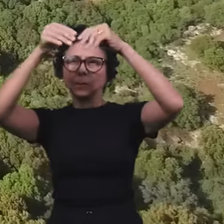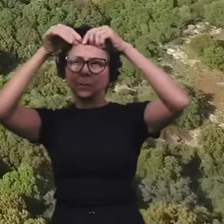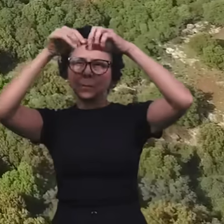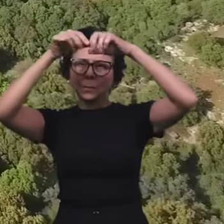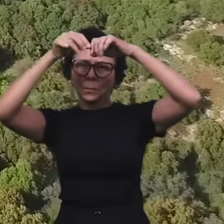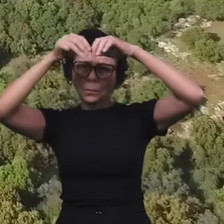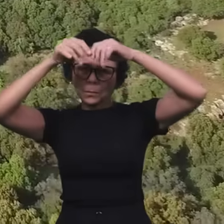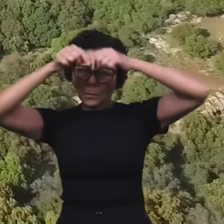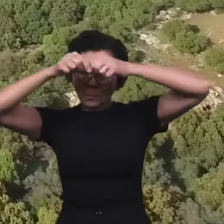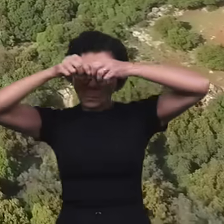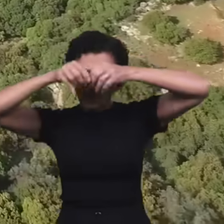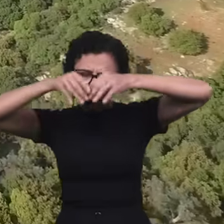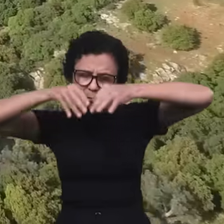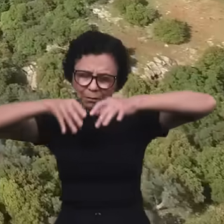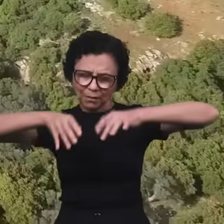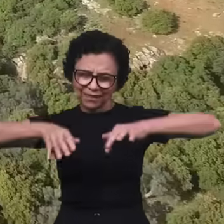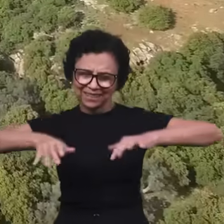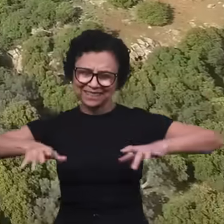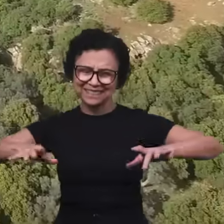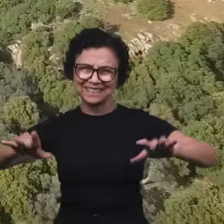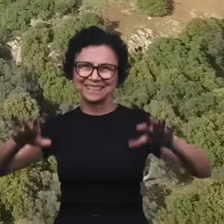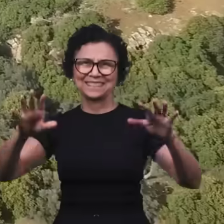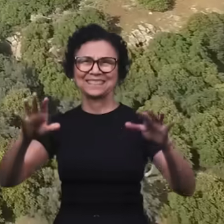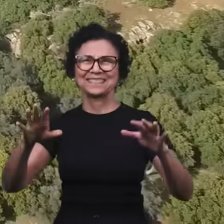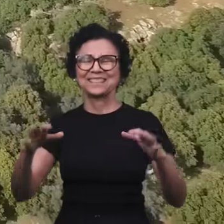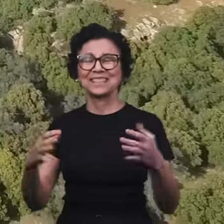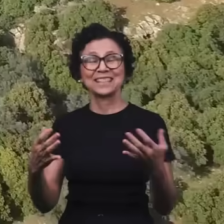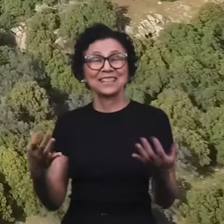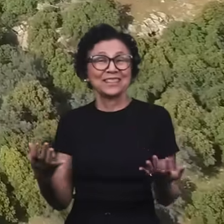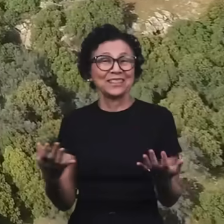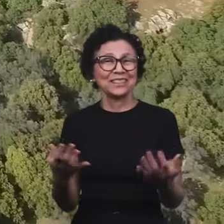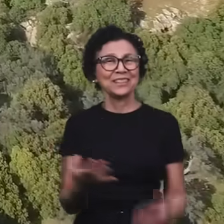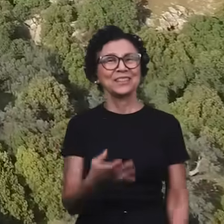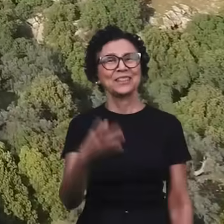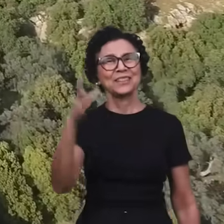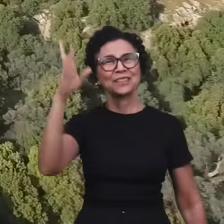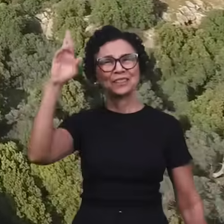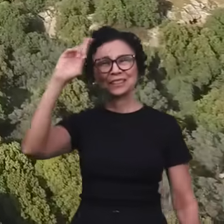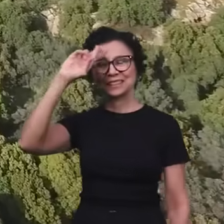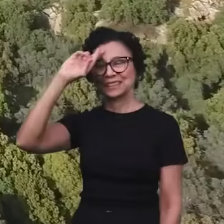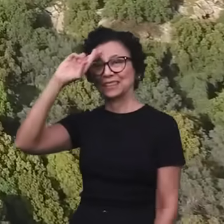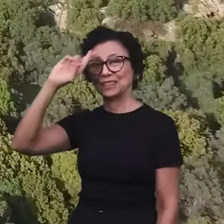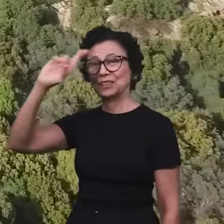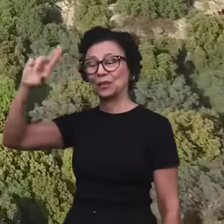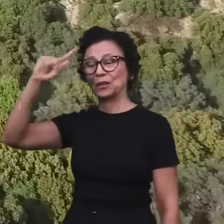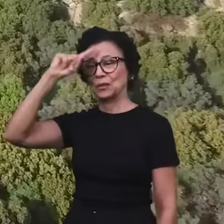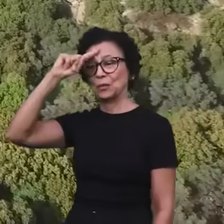de Sião, porque ali o Senhor